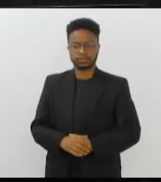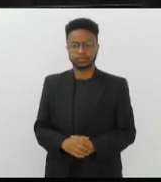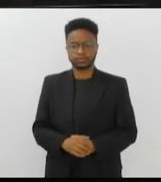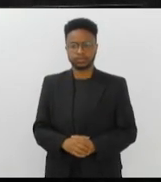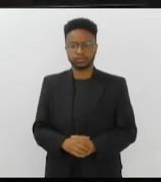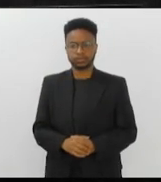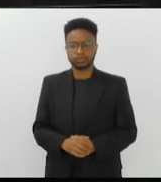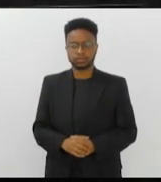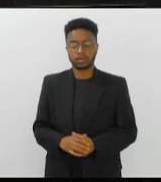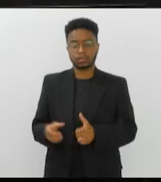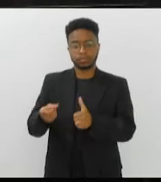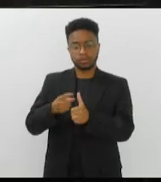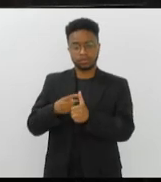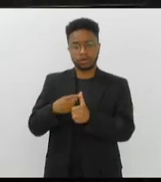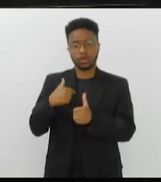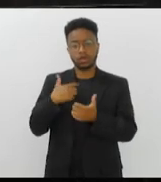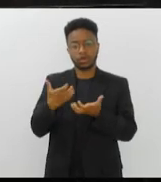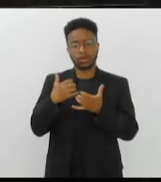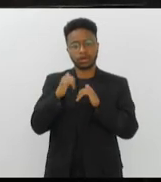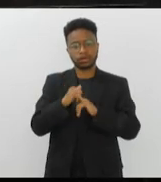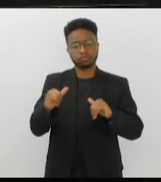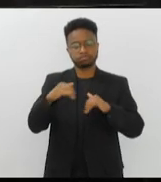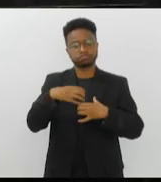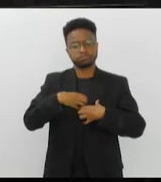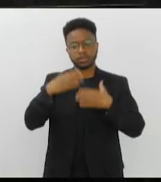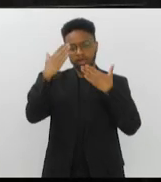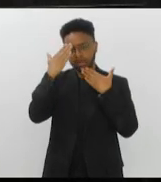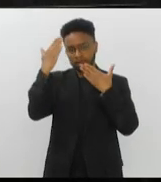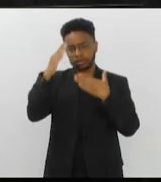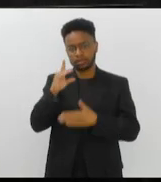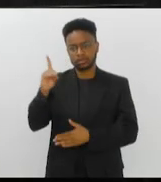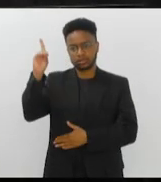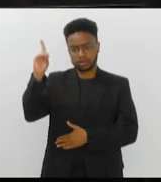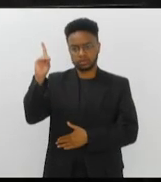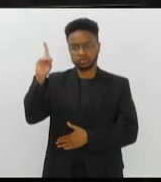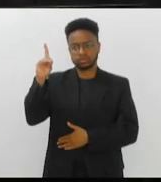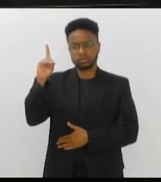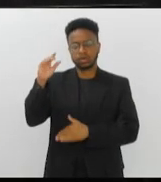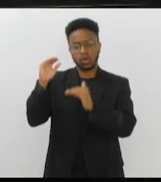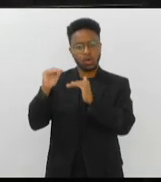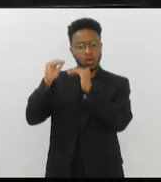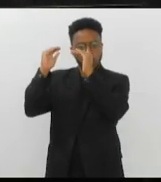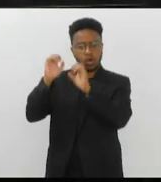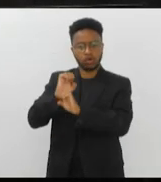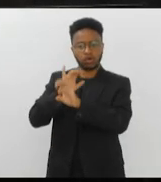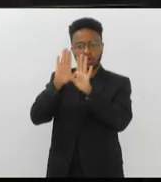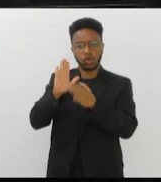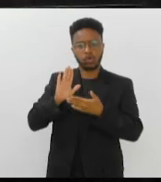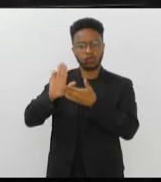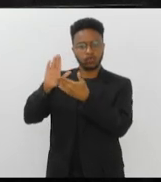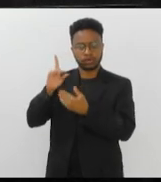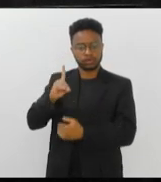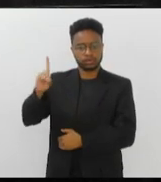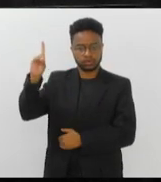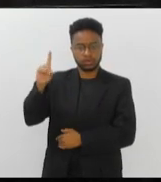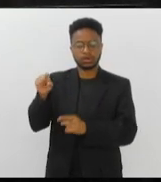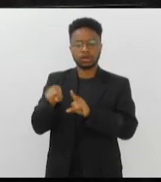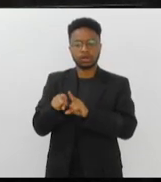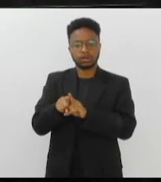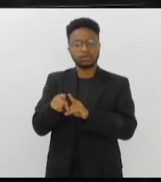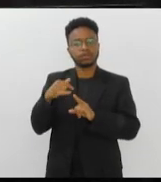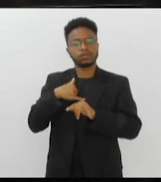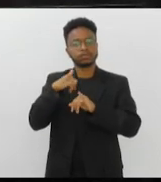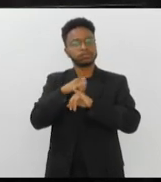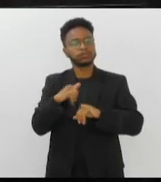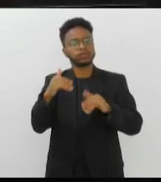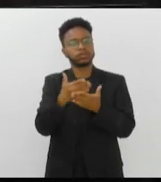Em primeiro lugar, eu quero expressar minha profunda gratidão a Deus, a que dedico toda a honra e glória e louvor. Quero explicitar a todos do meu